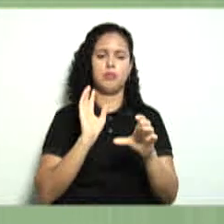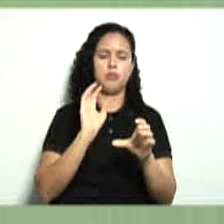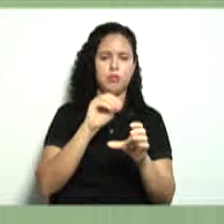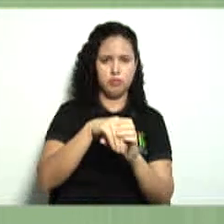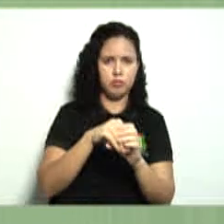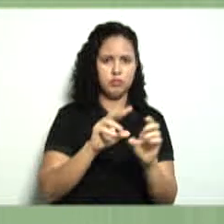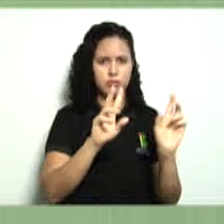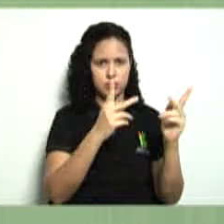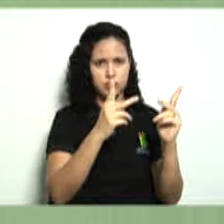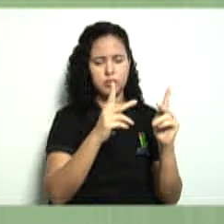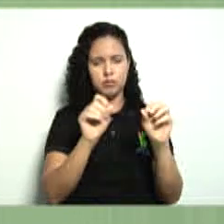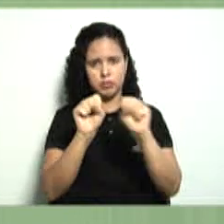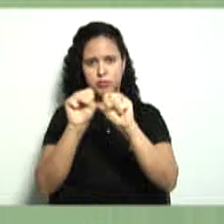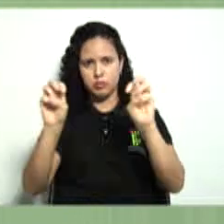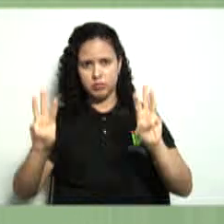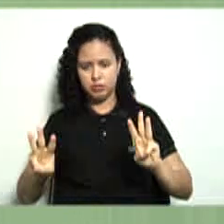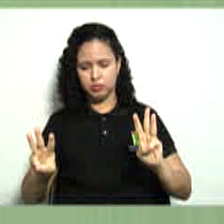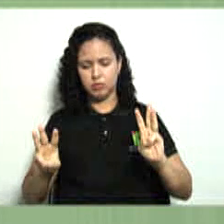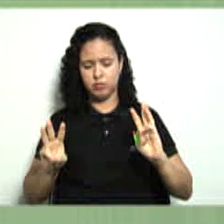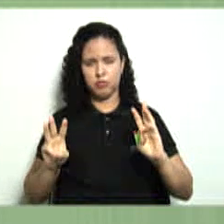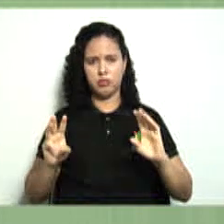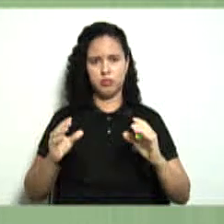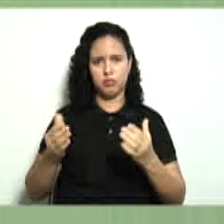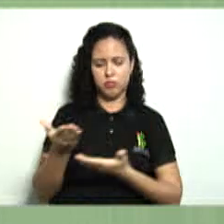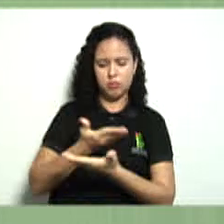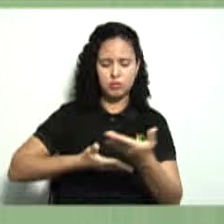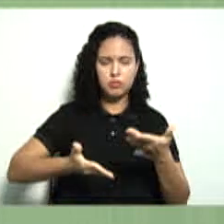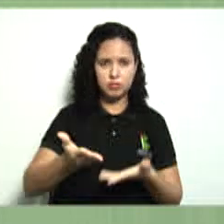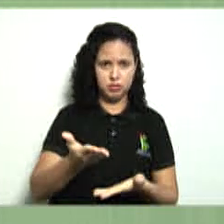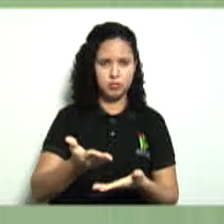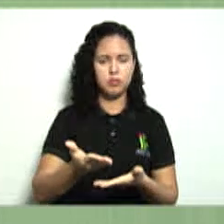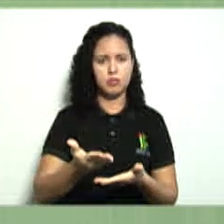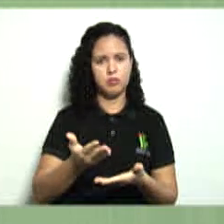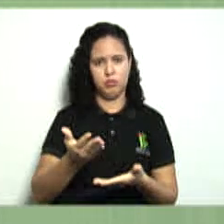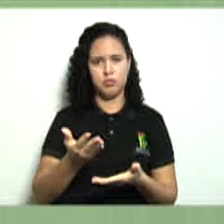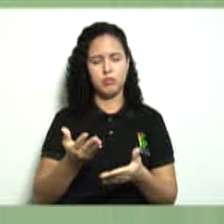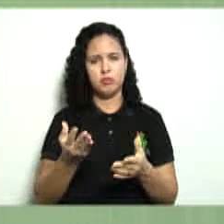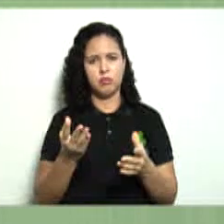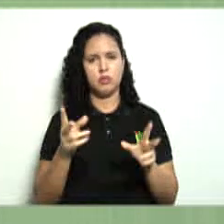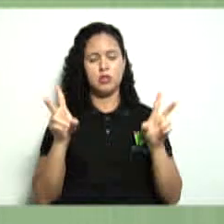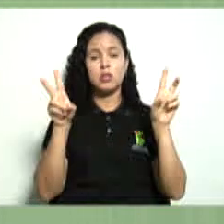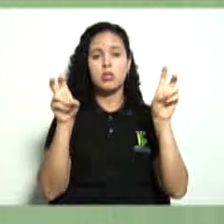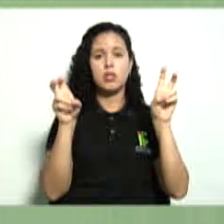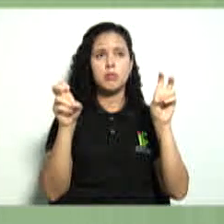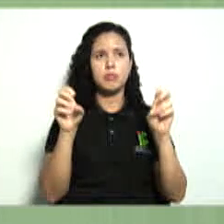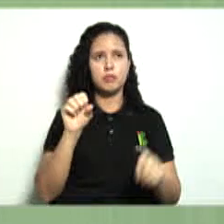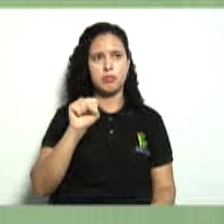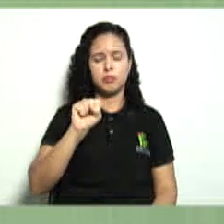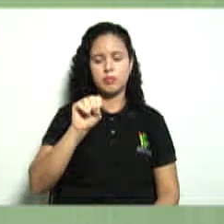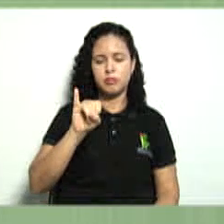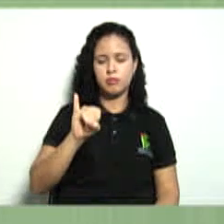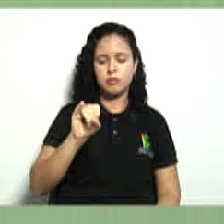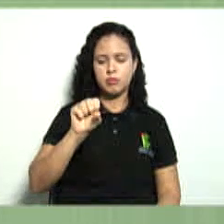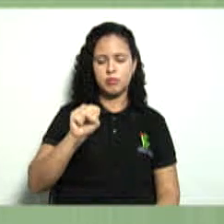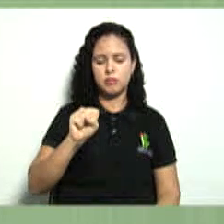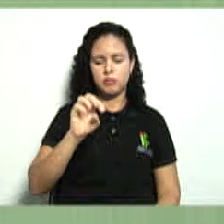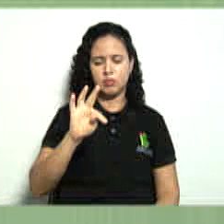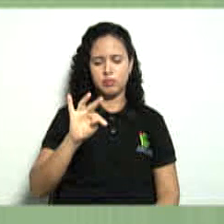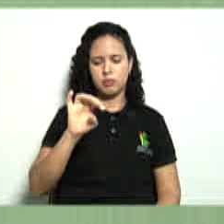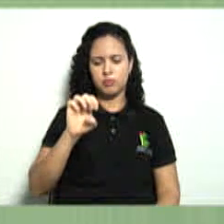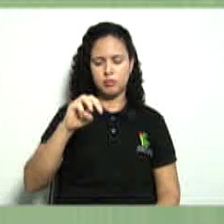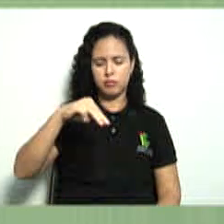vai fazer essa interação, que é chamado de sistema operacional. Se um sistema operacional,